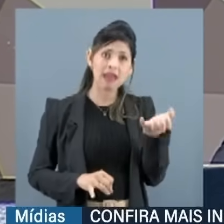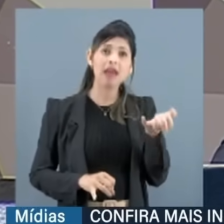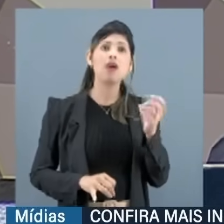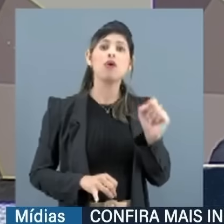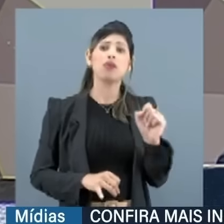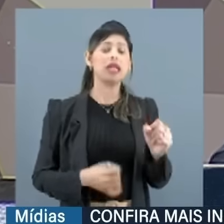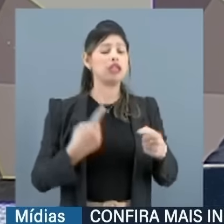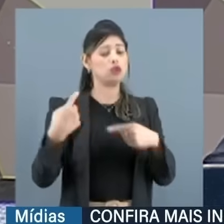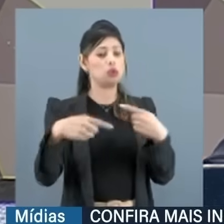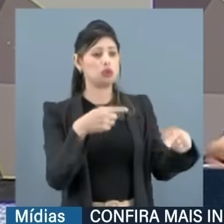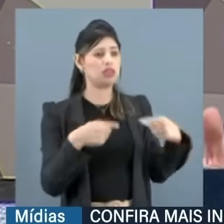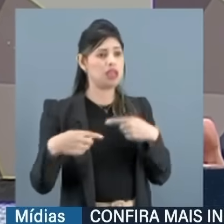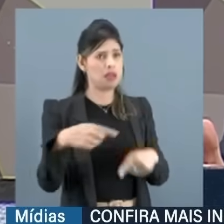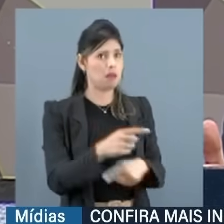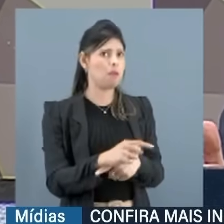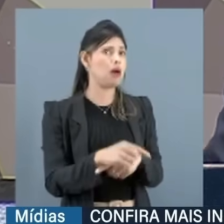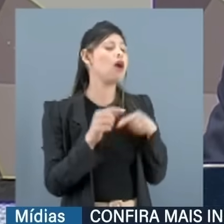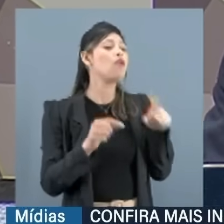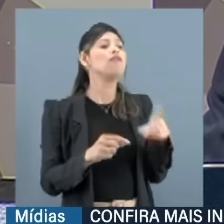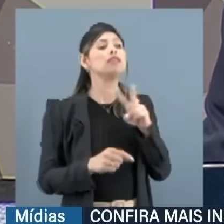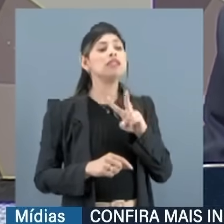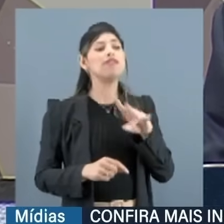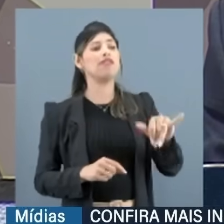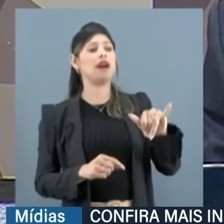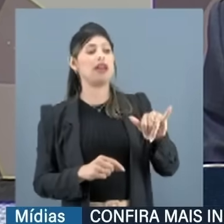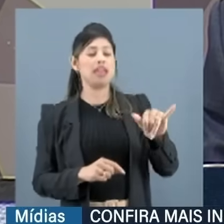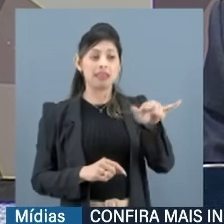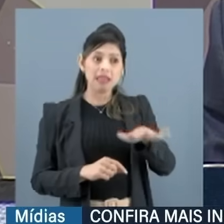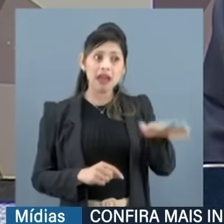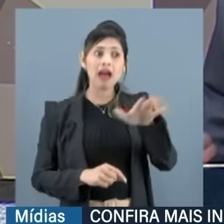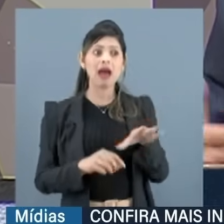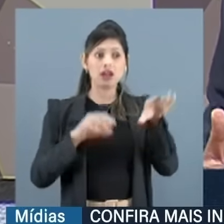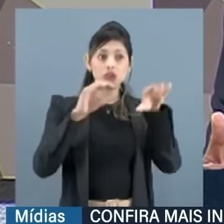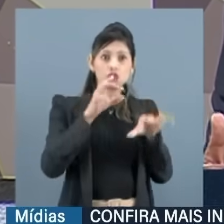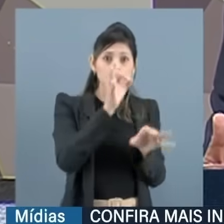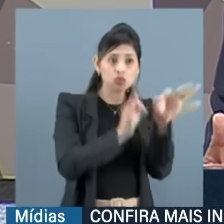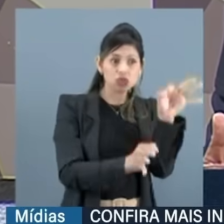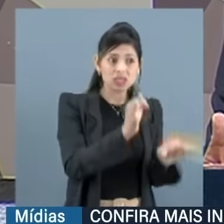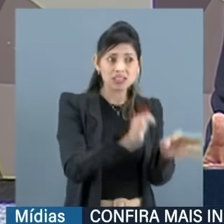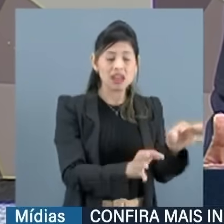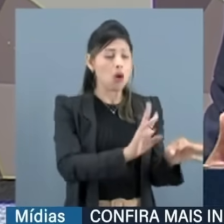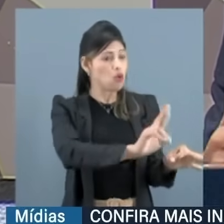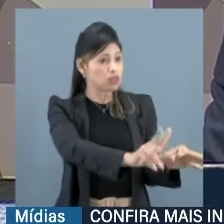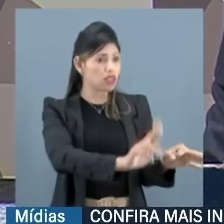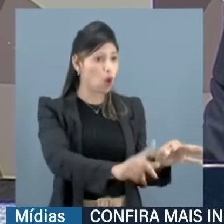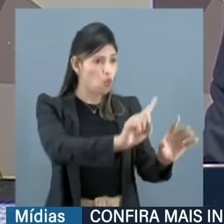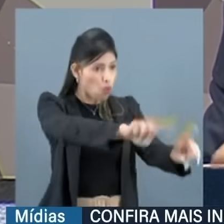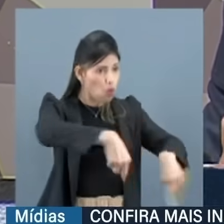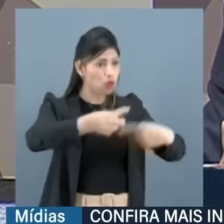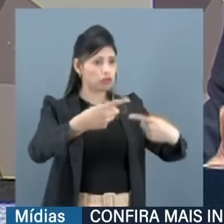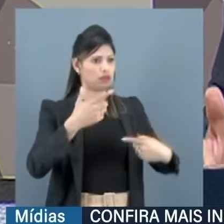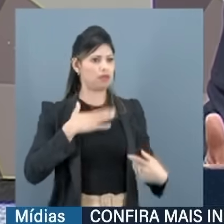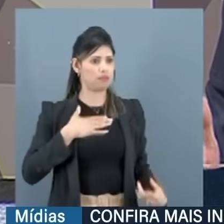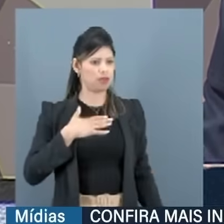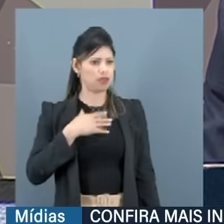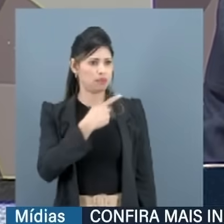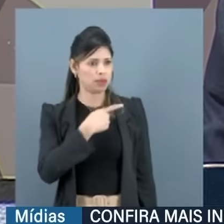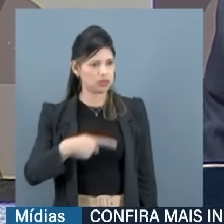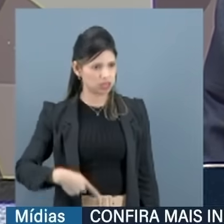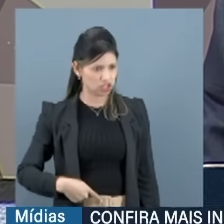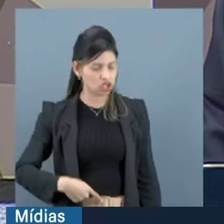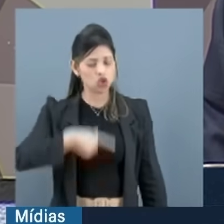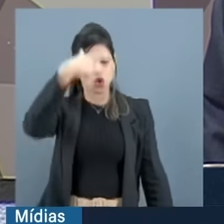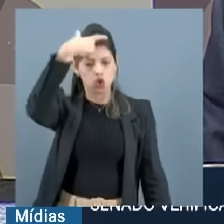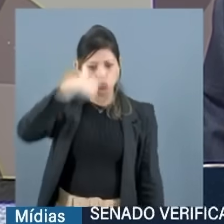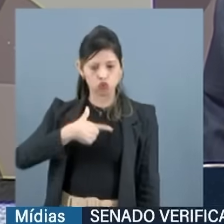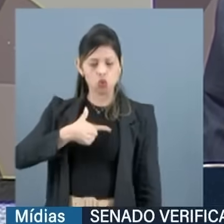acha, deve buscar guarida no Poder Judiciário e não nessa presidência, porque eu estou aqui na Câmara dos